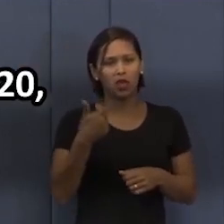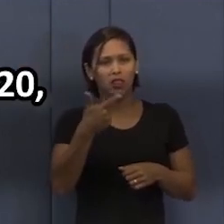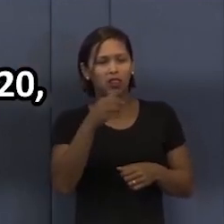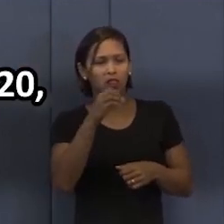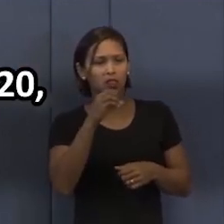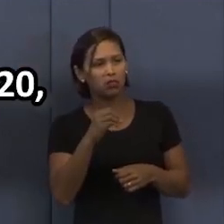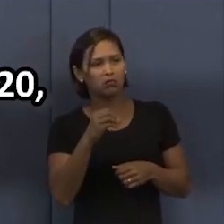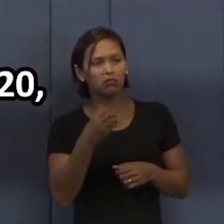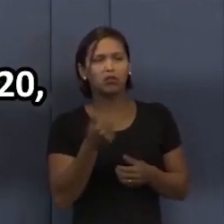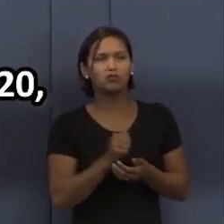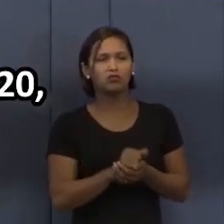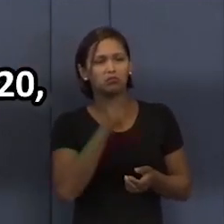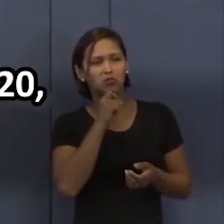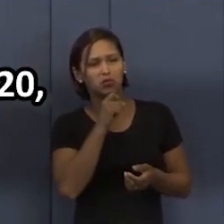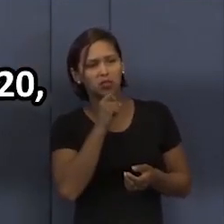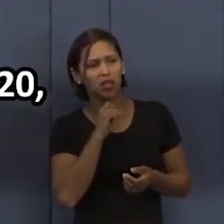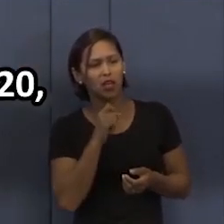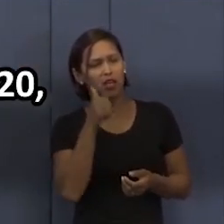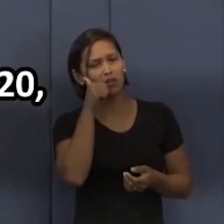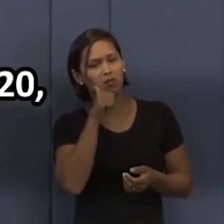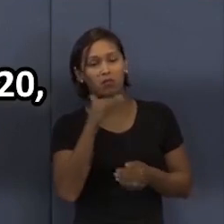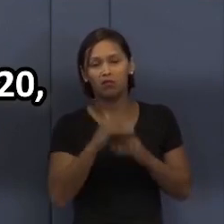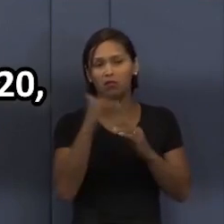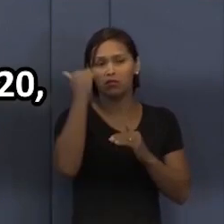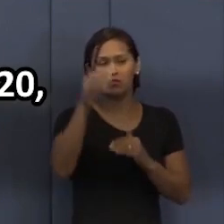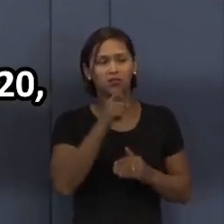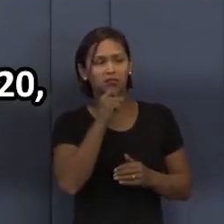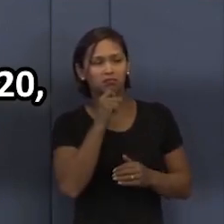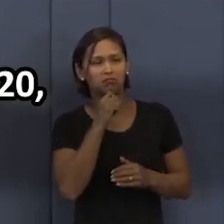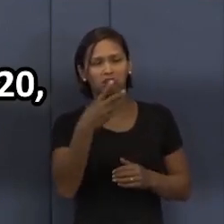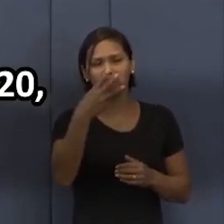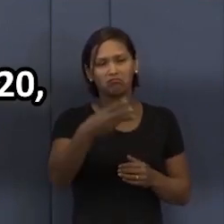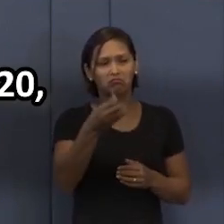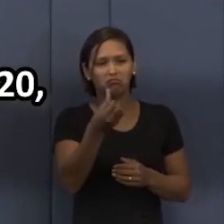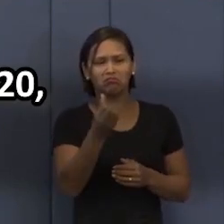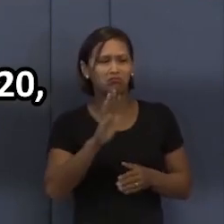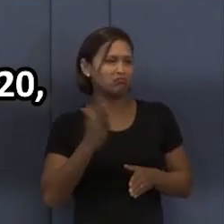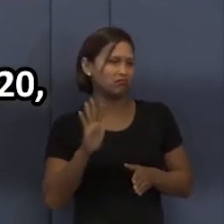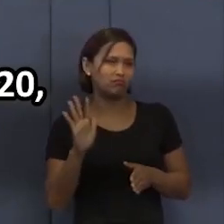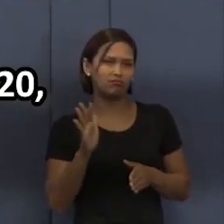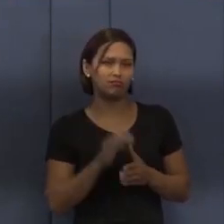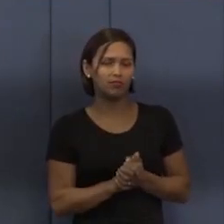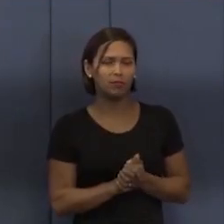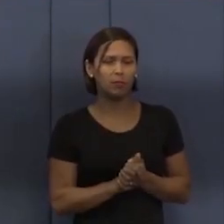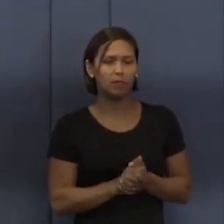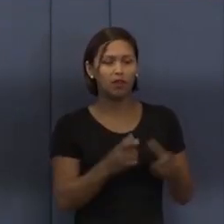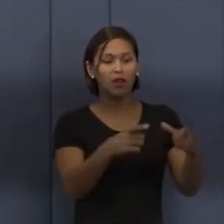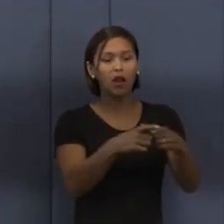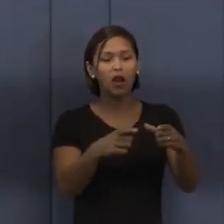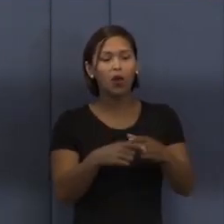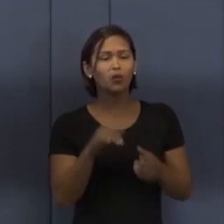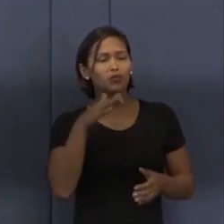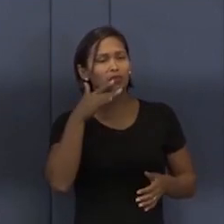protegido, seja por um menino de 12, por um de 15, por um de 20, por um senhor de 40, por uma senhora de